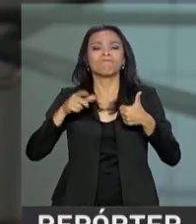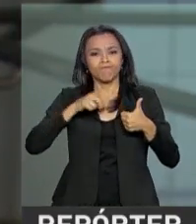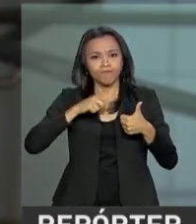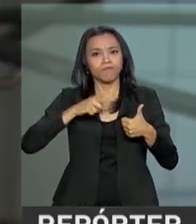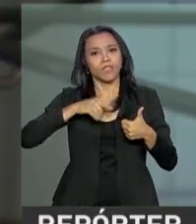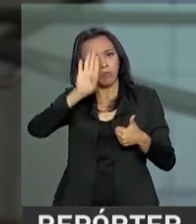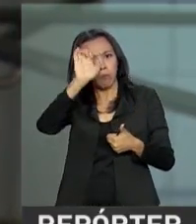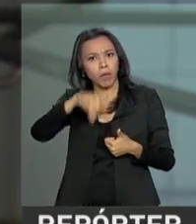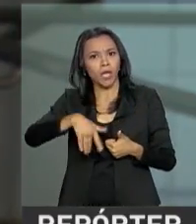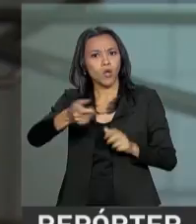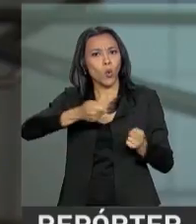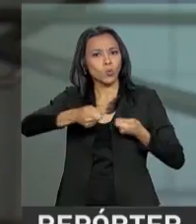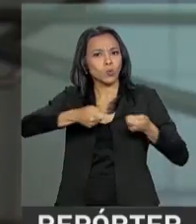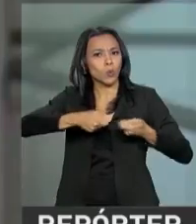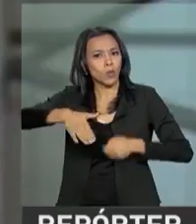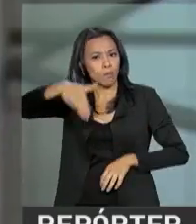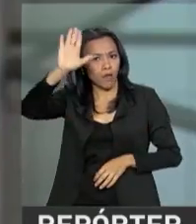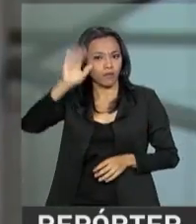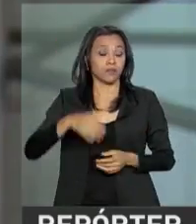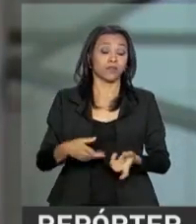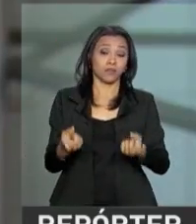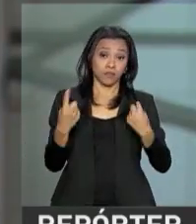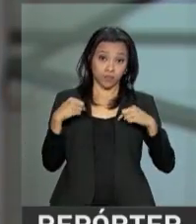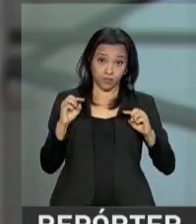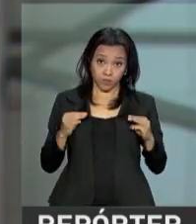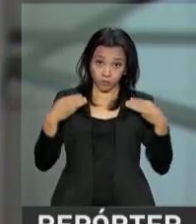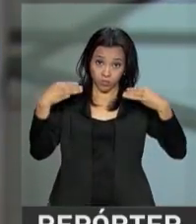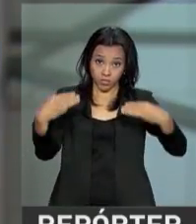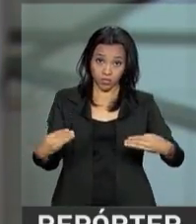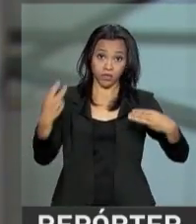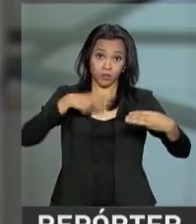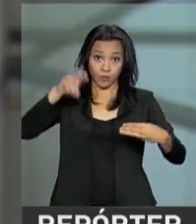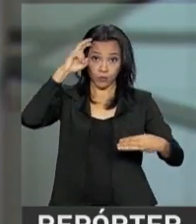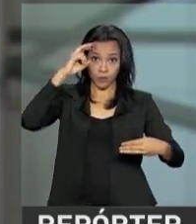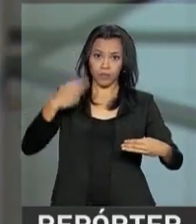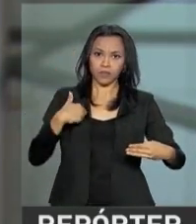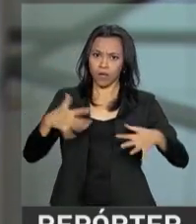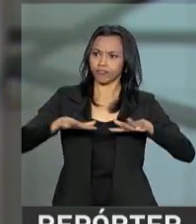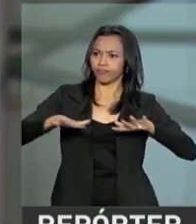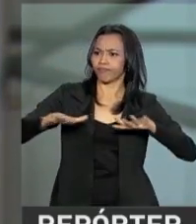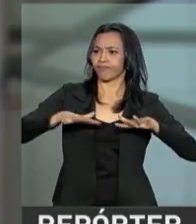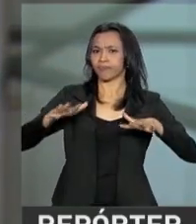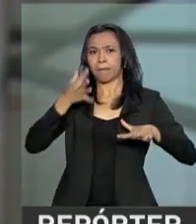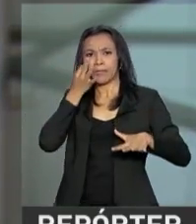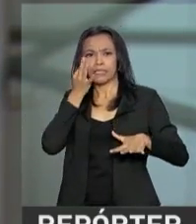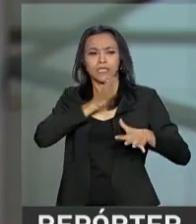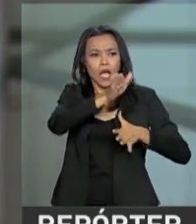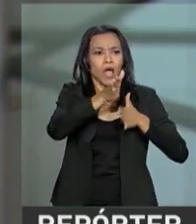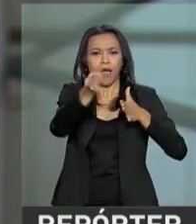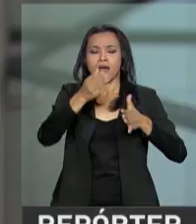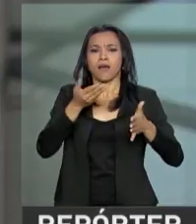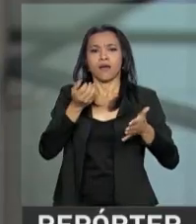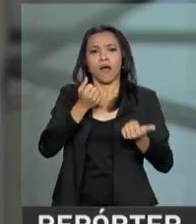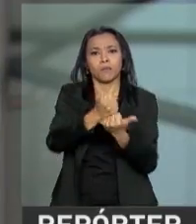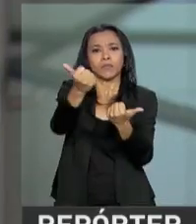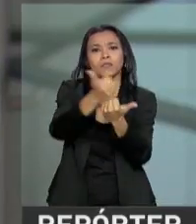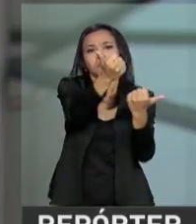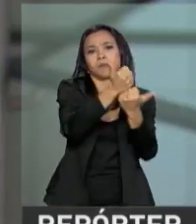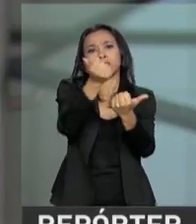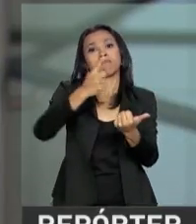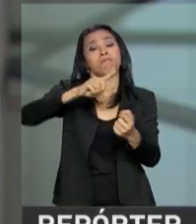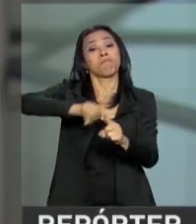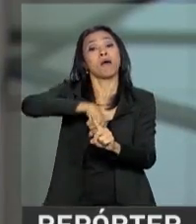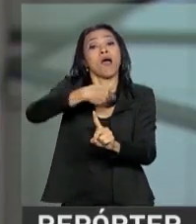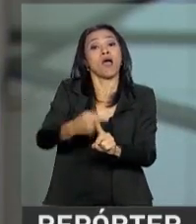de gestão e de controle muito maior. O Ministério está muito ativo, está muito presente, está investindo mais do que em